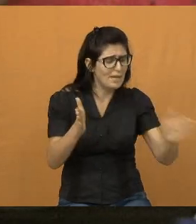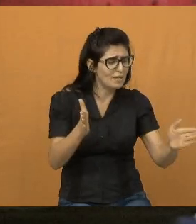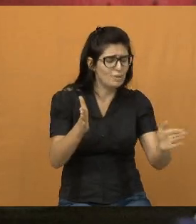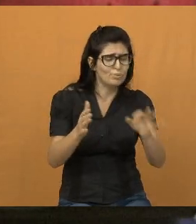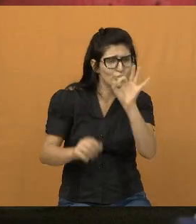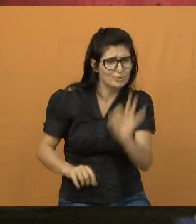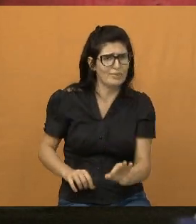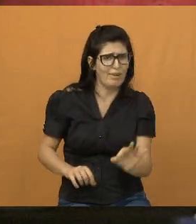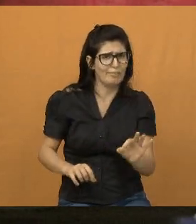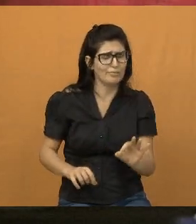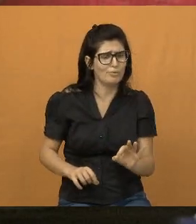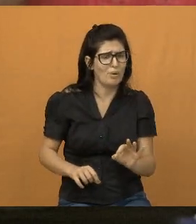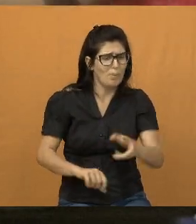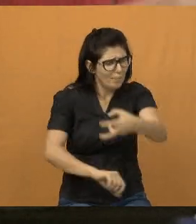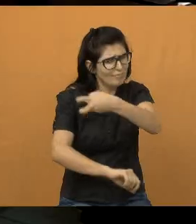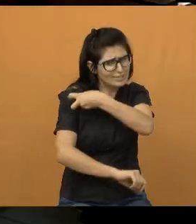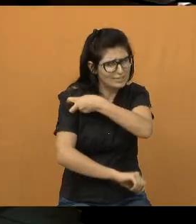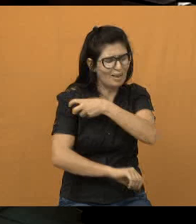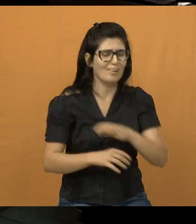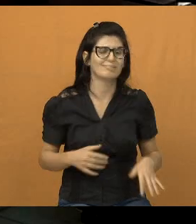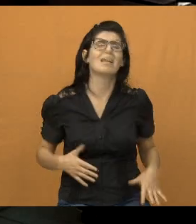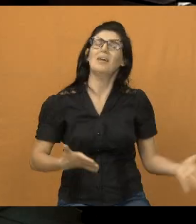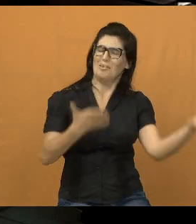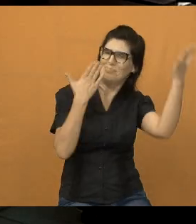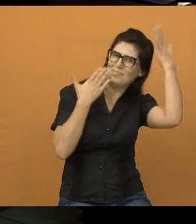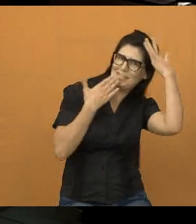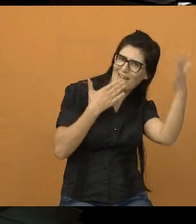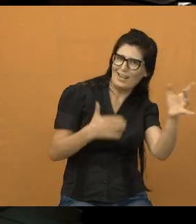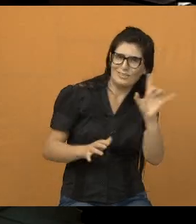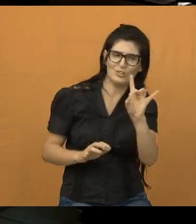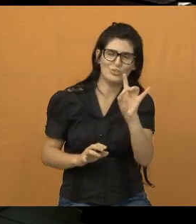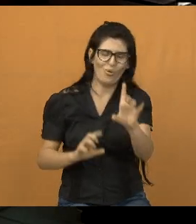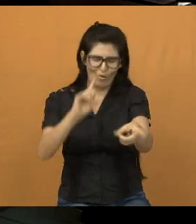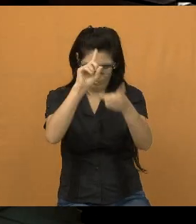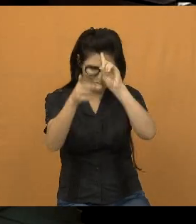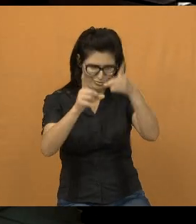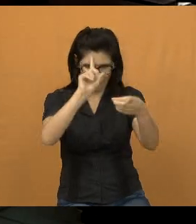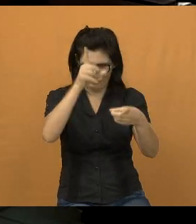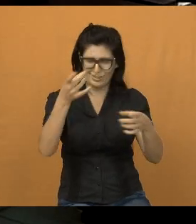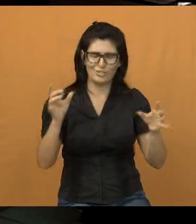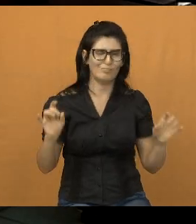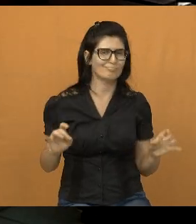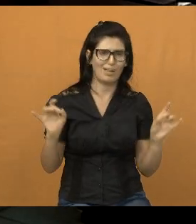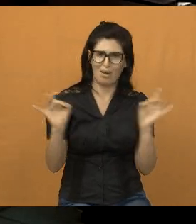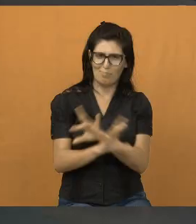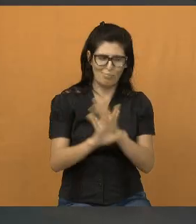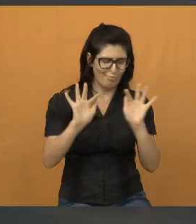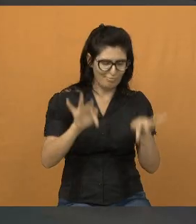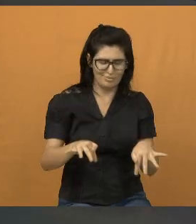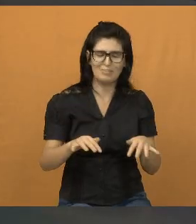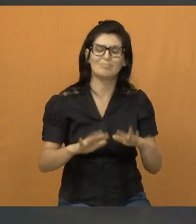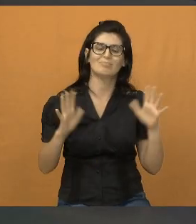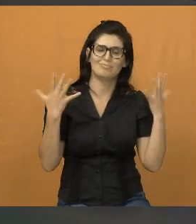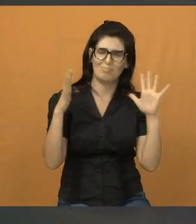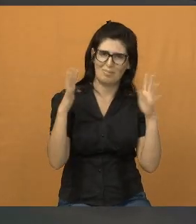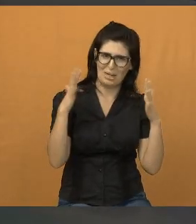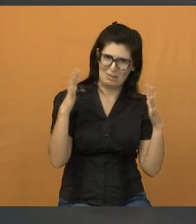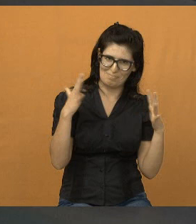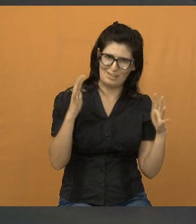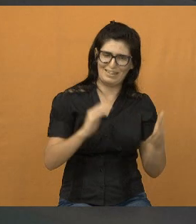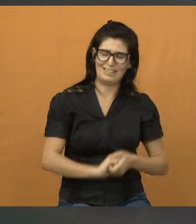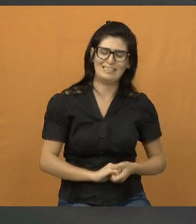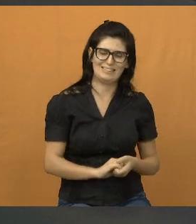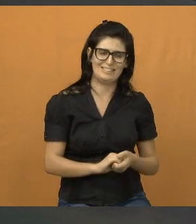ela ocorre. Então, muito obrigada. Eu acho que, da minha parte, já tirei todas as dúvidas. E, mais uma vez, parabéns pela